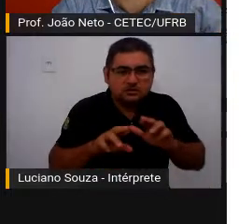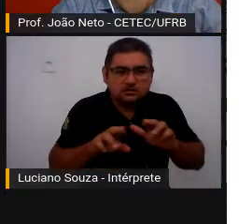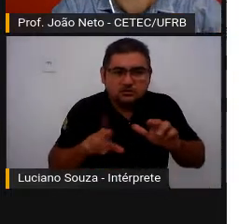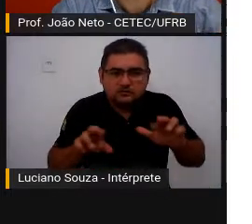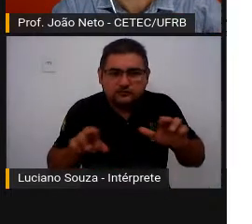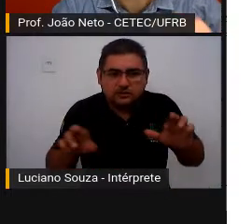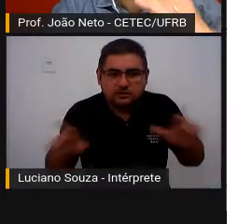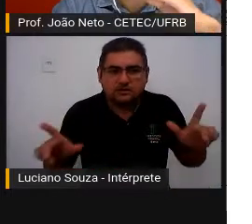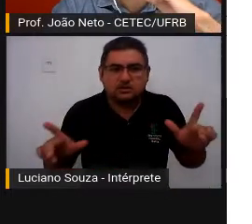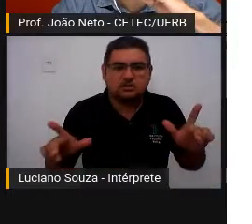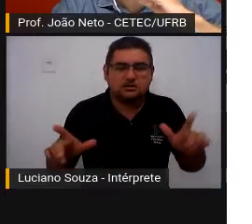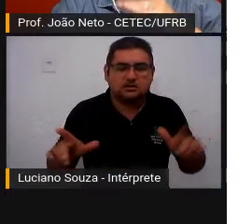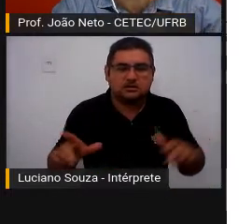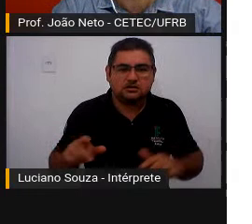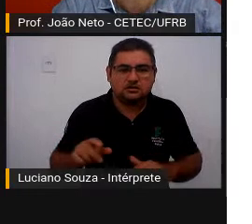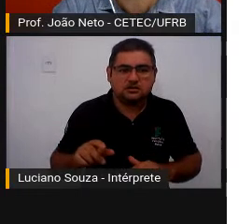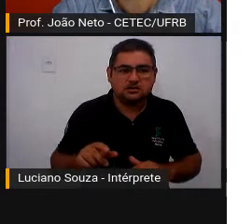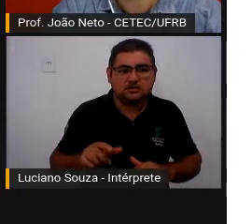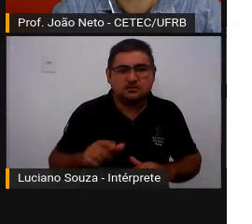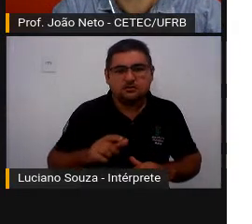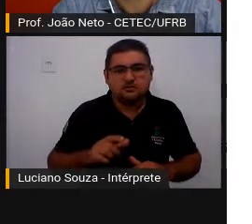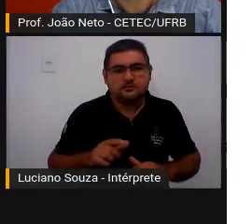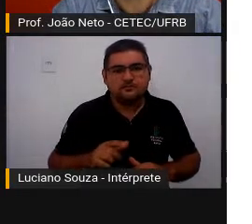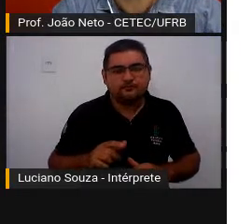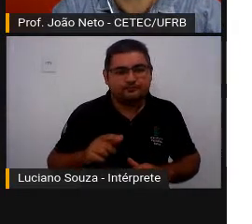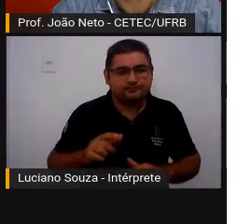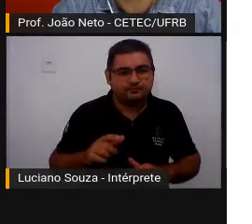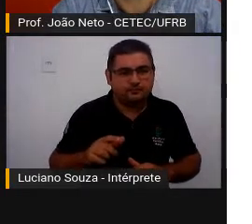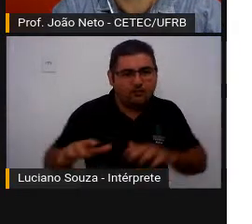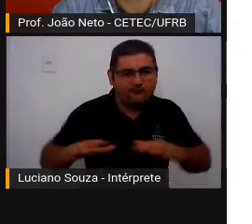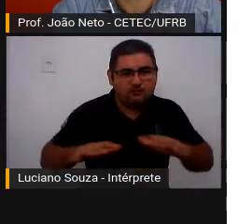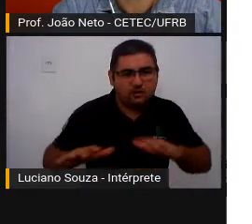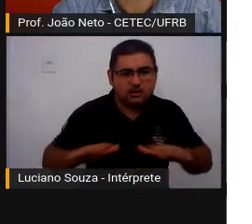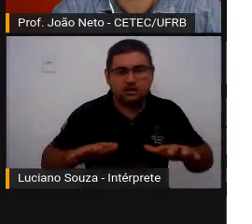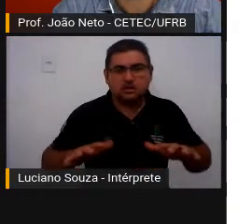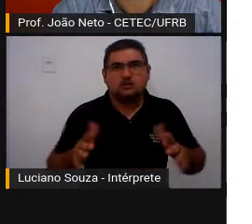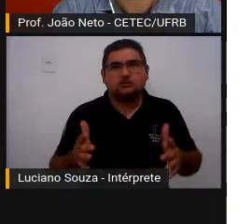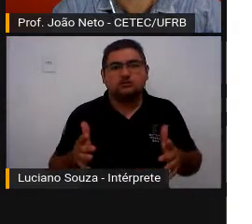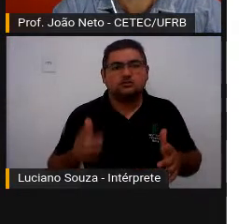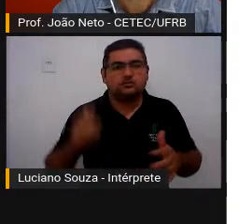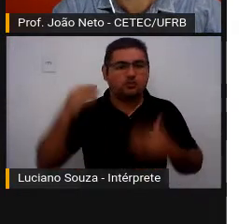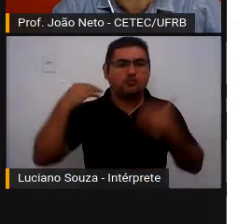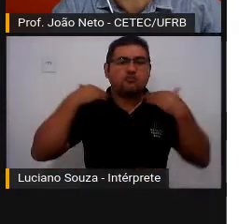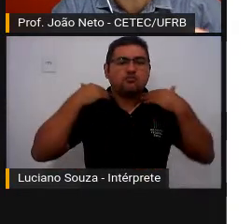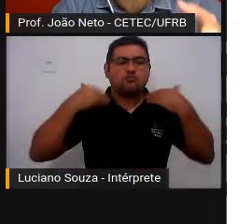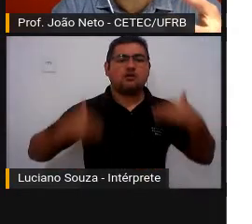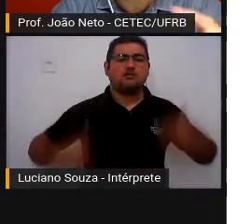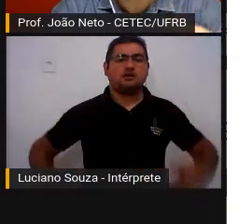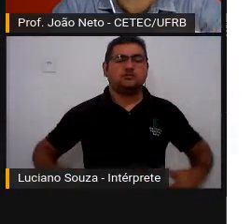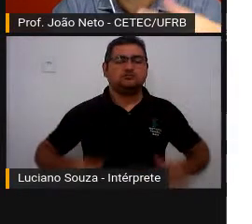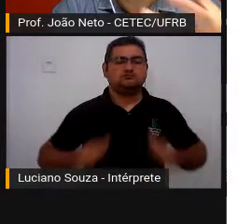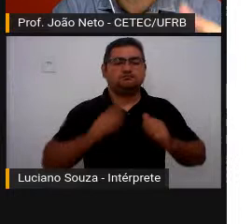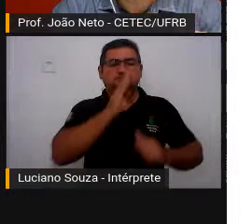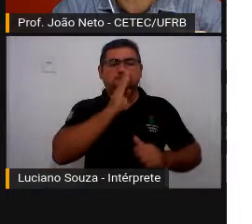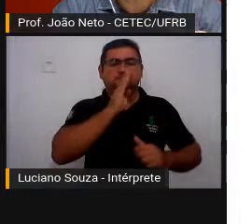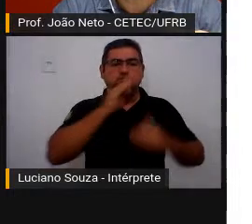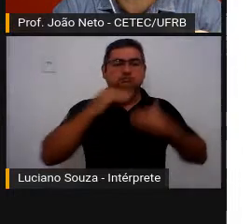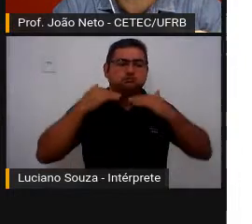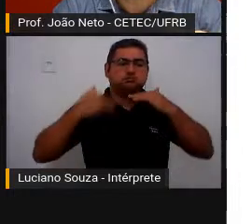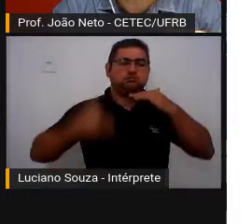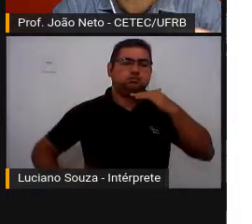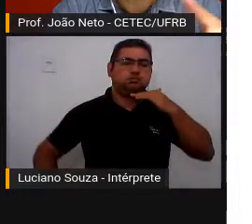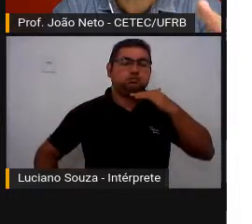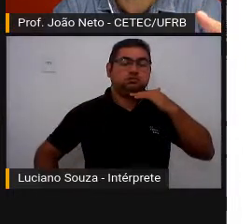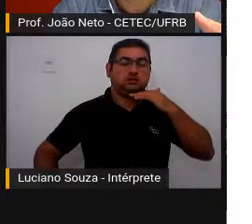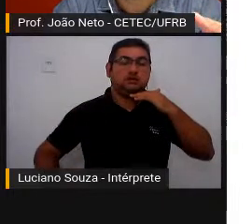quadra práticas pessoas que não têm movimentos do pescoço para baixo e e nesse caso nós temos algumas